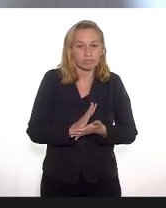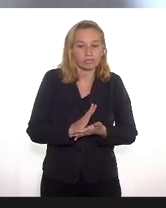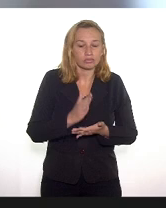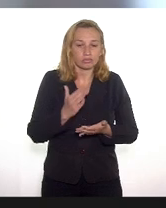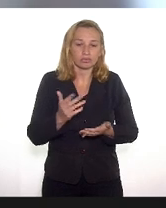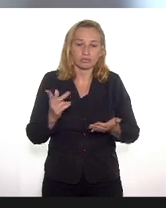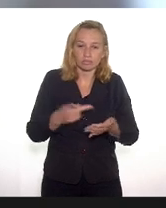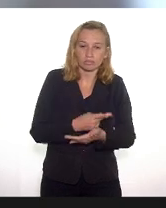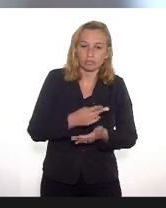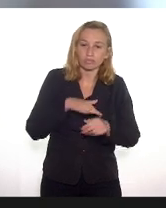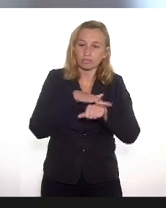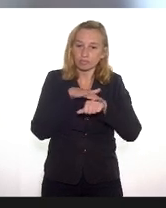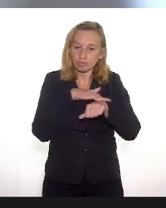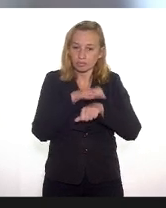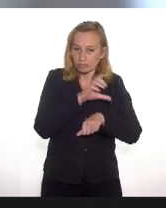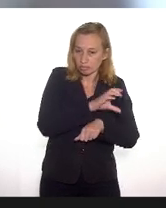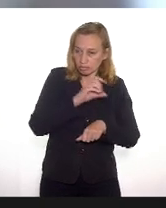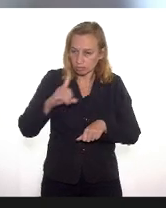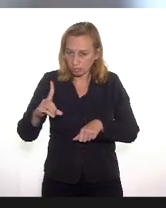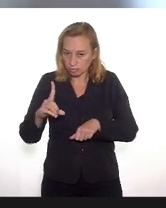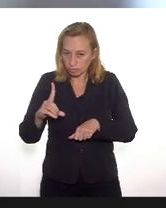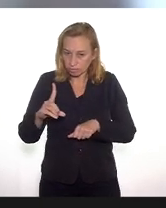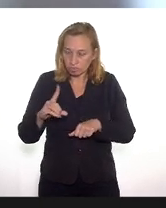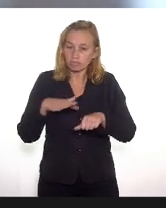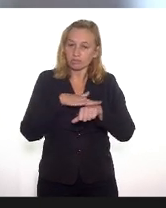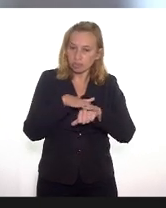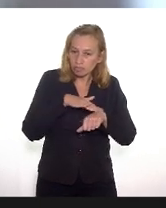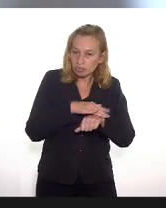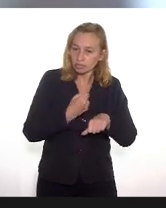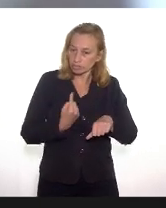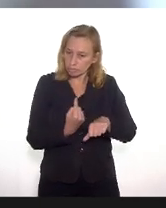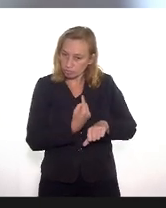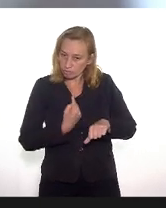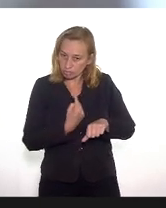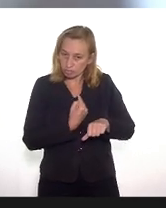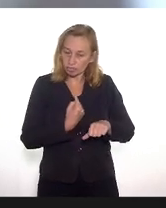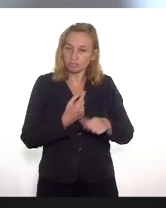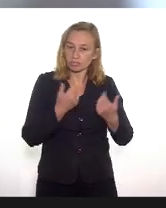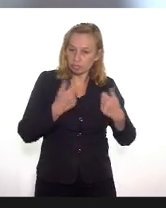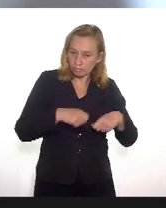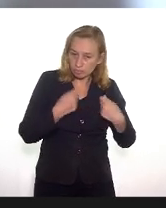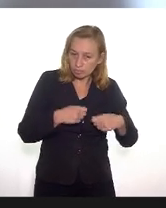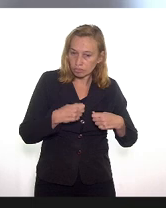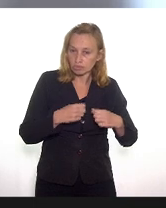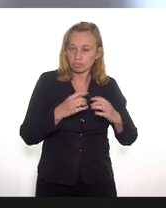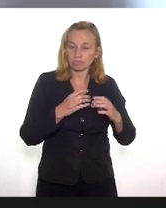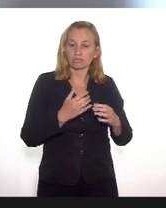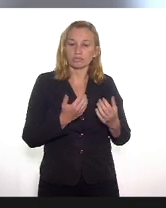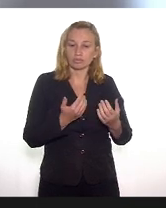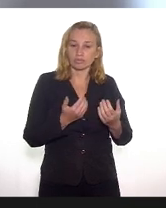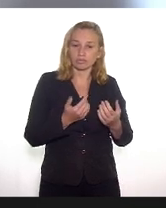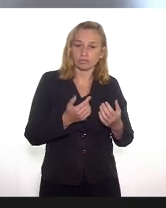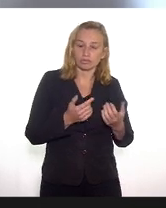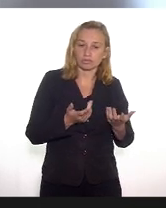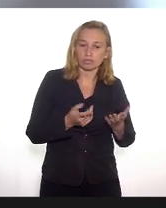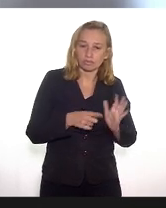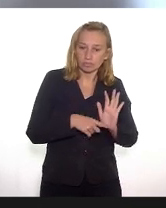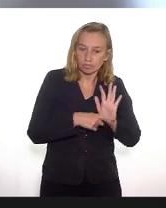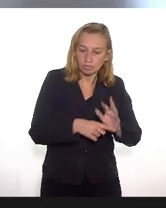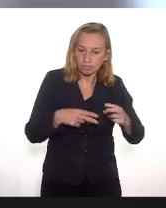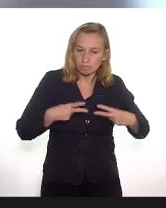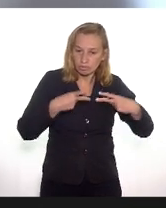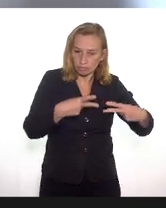acontecendo, conversem com a coordenação, né? Venham conversar conosco, se precisar de link, a gente abre o link, né, para poder